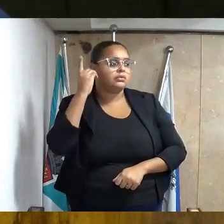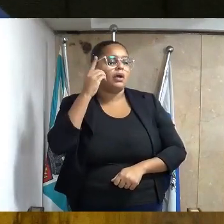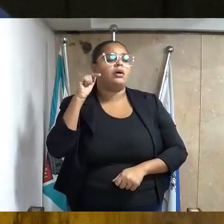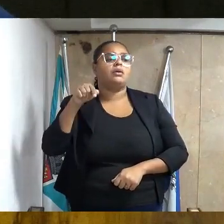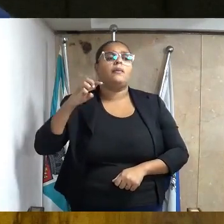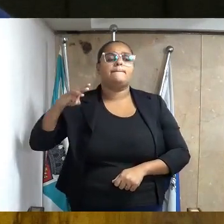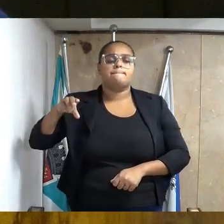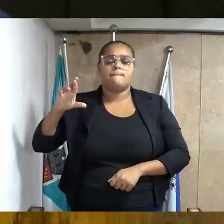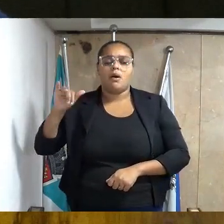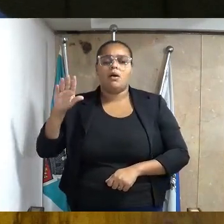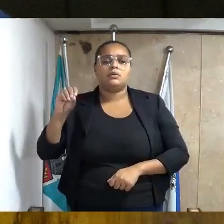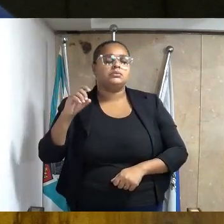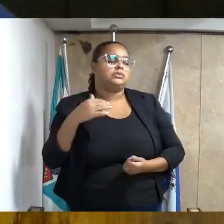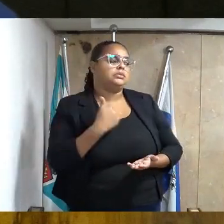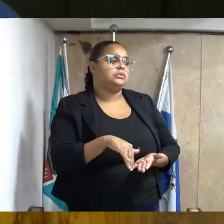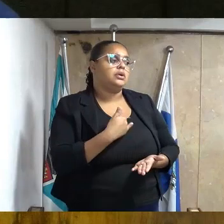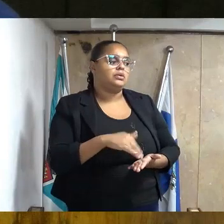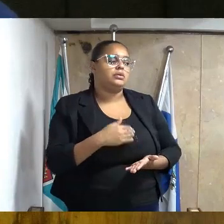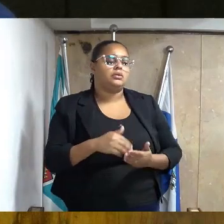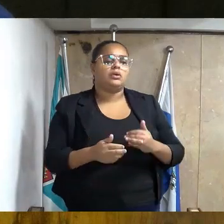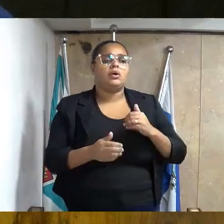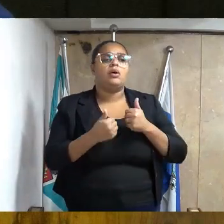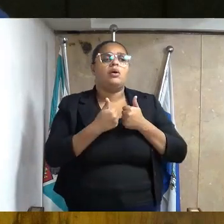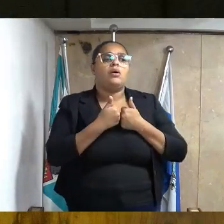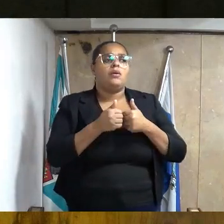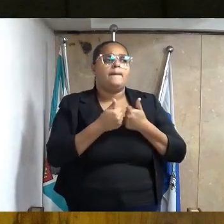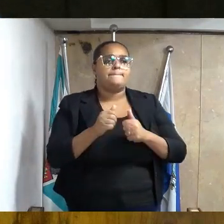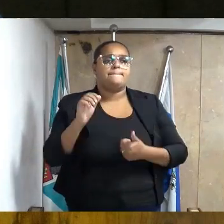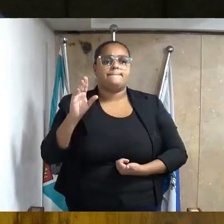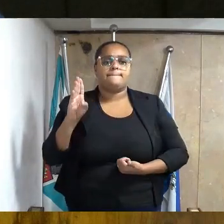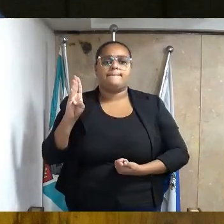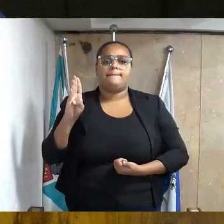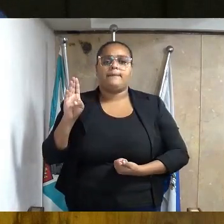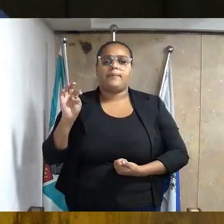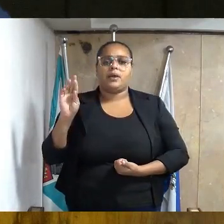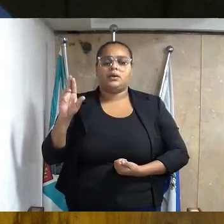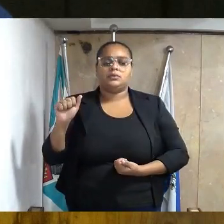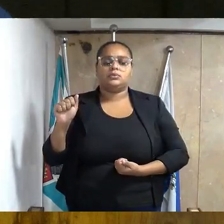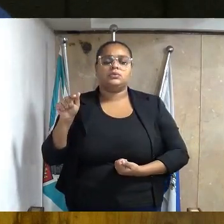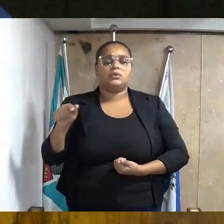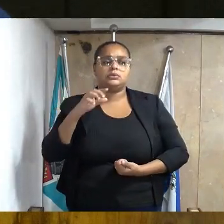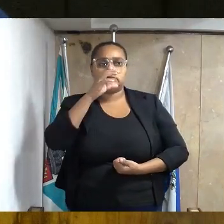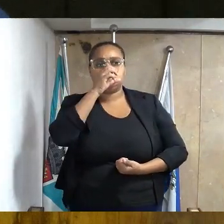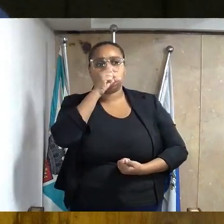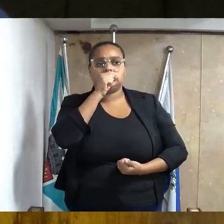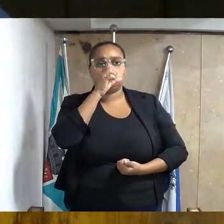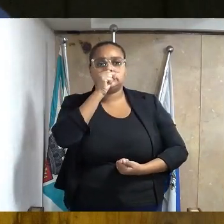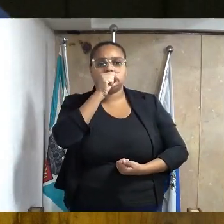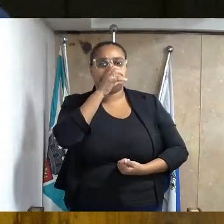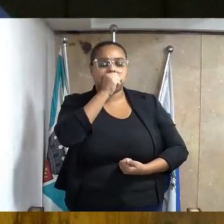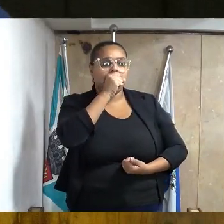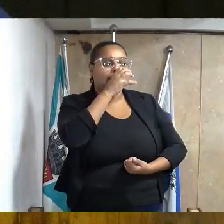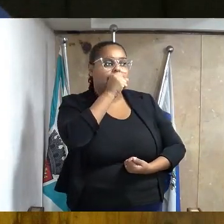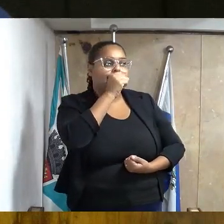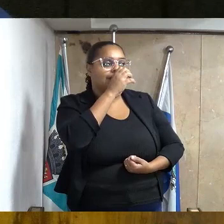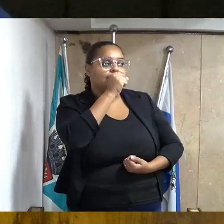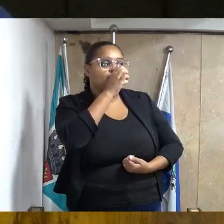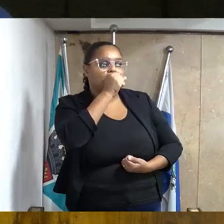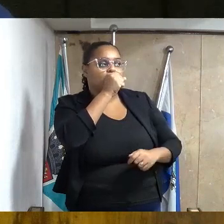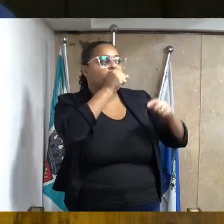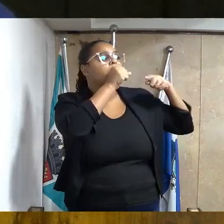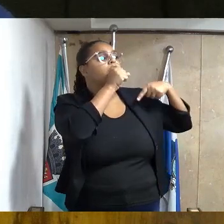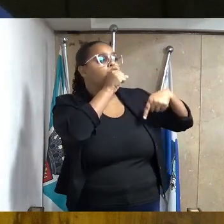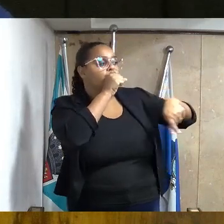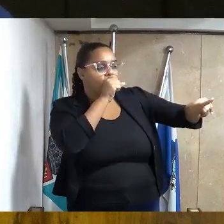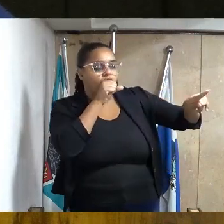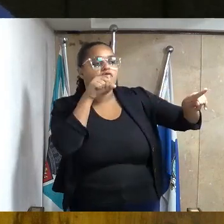presente, secretário de transporte Beto Gabriel, aonde no sábado nós fomos àquela blitz lá,